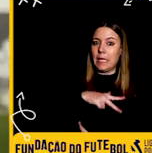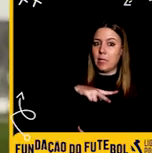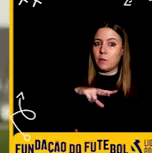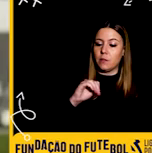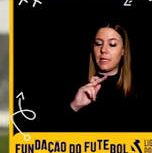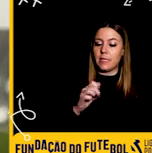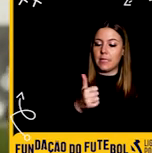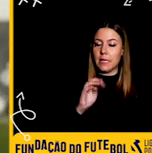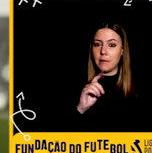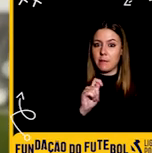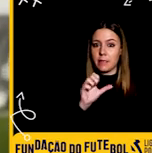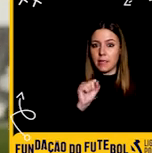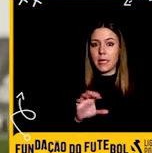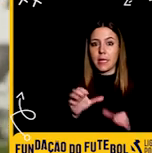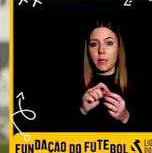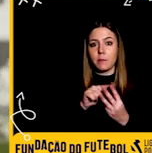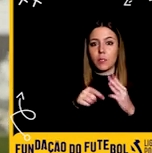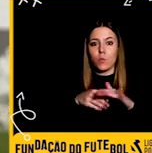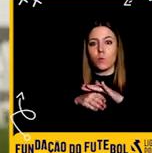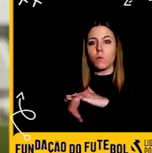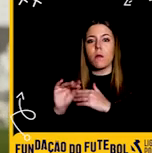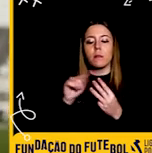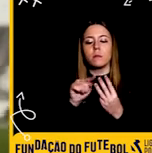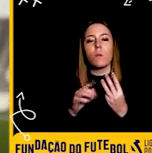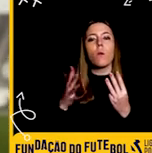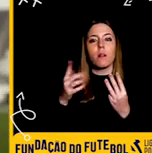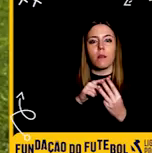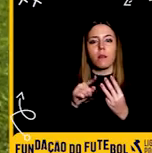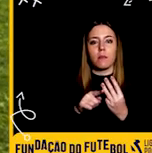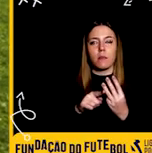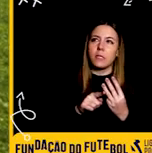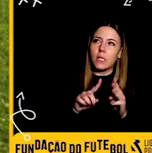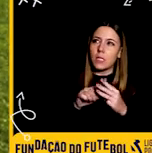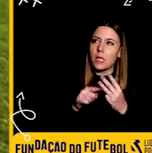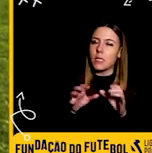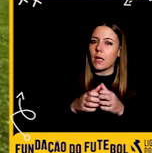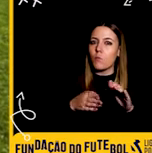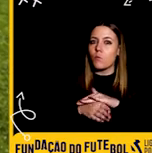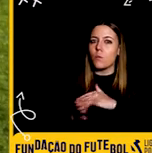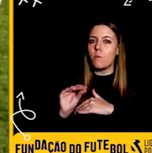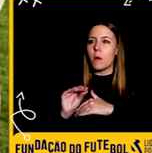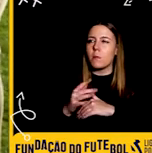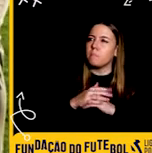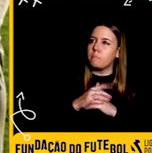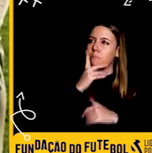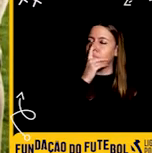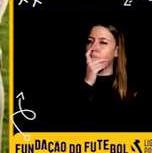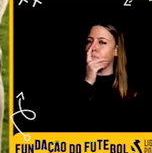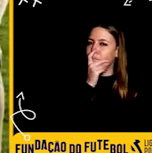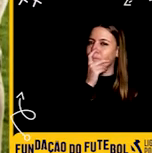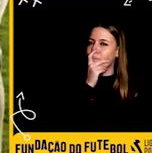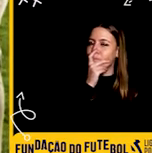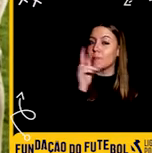Portugal SAB-SEG, sim, as três equipas que marcaram mais golos. As três equipas que marcaram mais golos. Ora